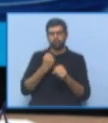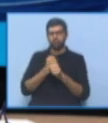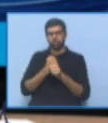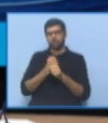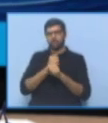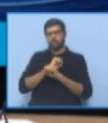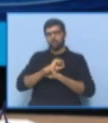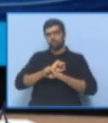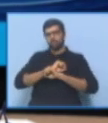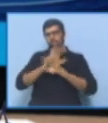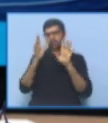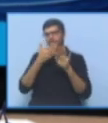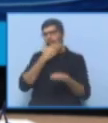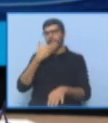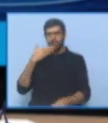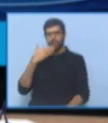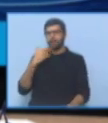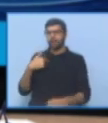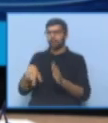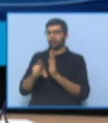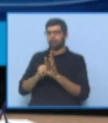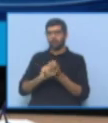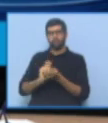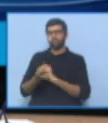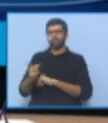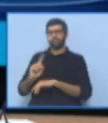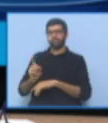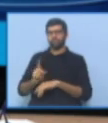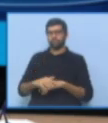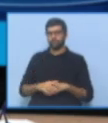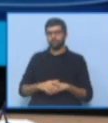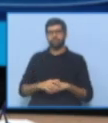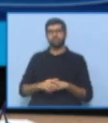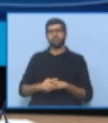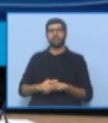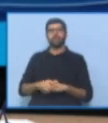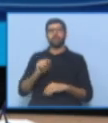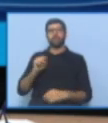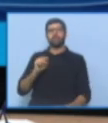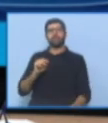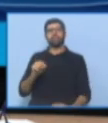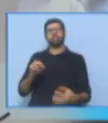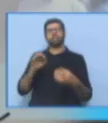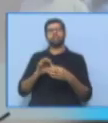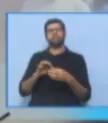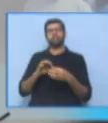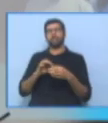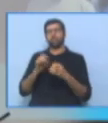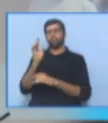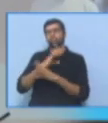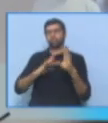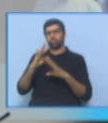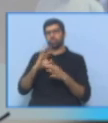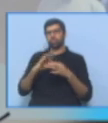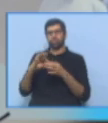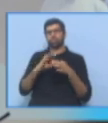esclarecidas e eficazes. E alterem a legislação e que se altere o que tem que ser alterado. Isso passa-se, acima de tudo, a nível da União Europeia e dos